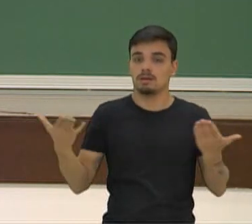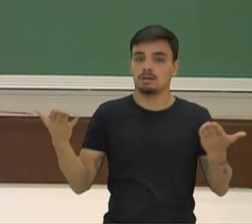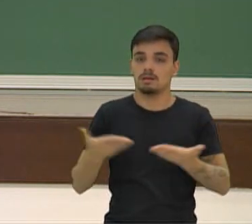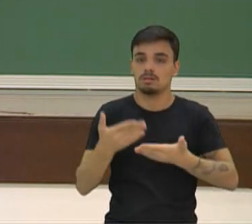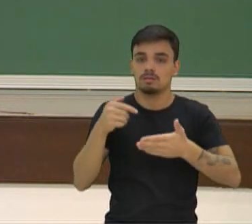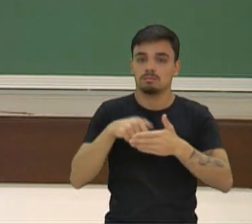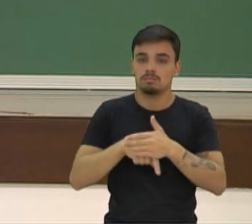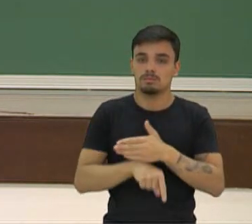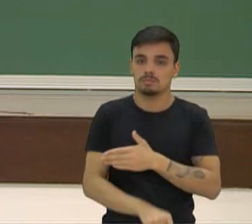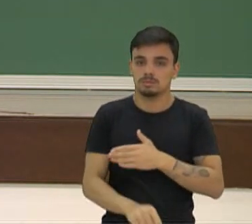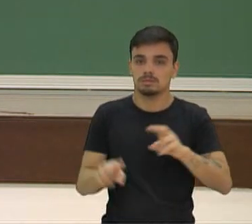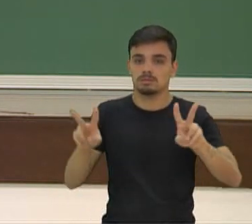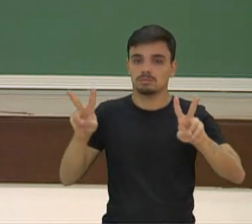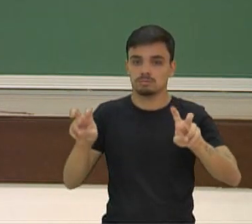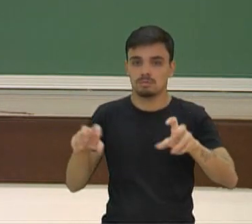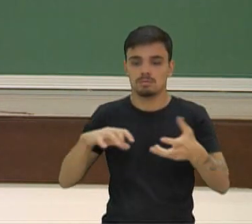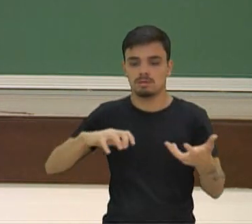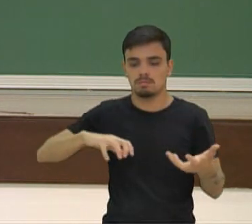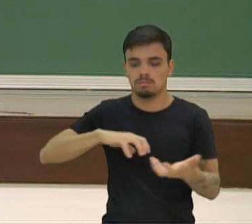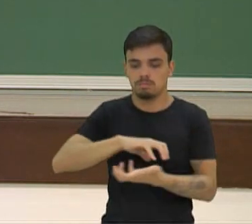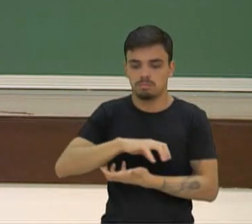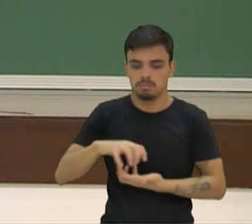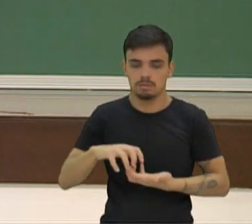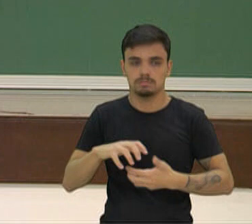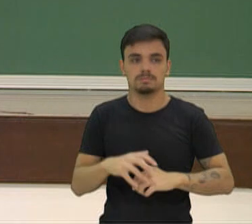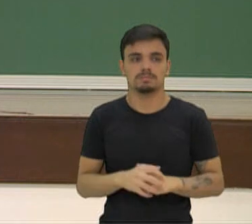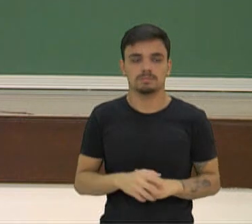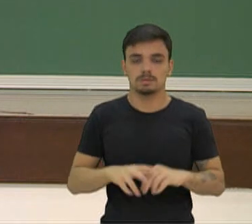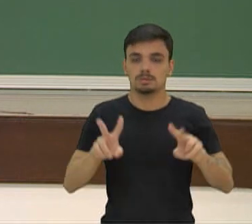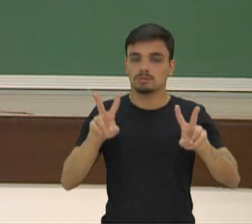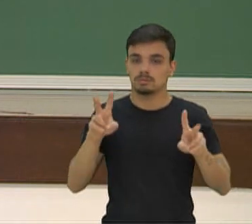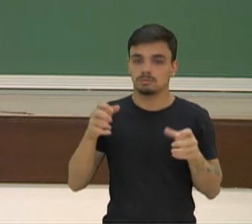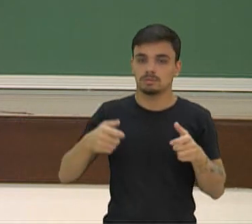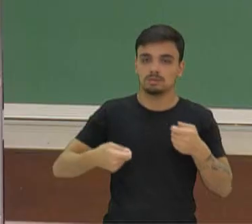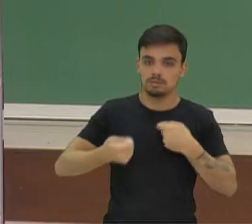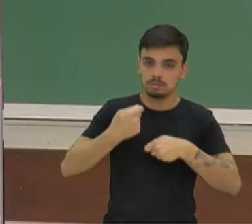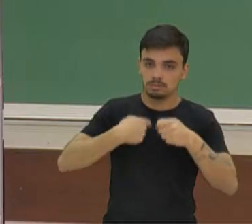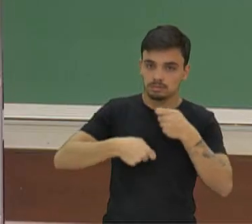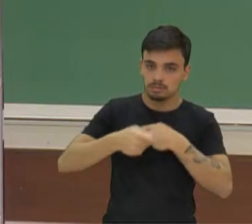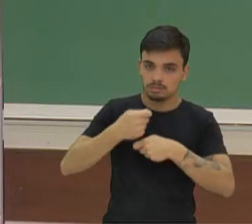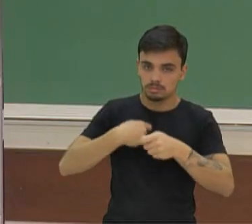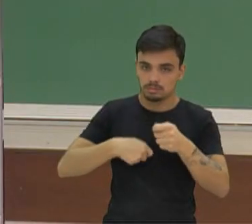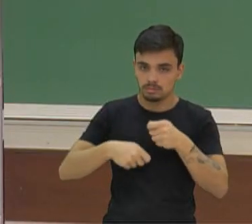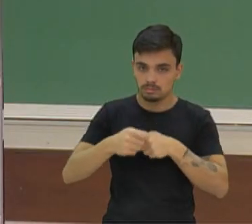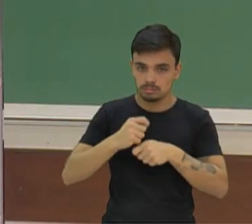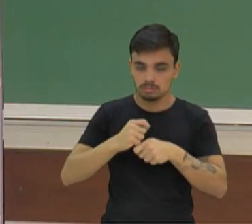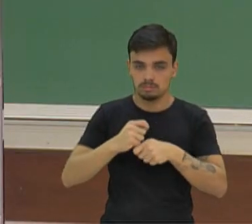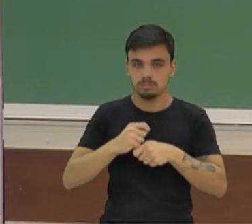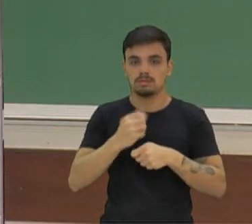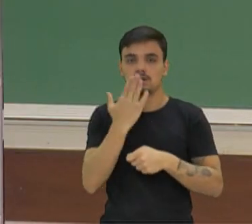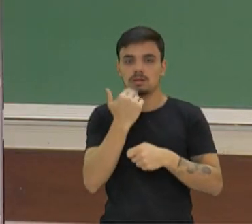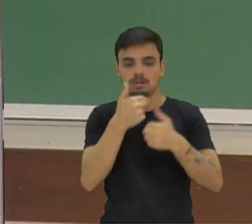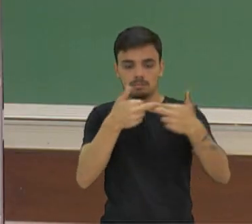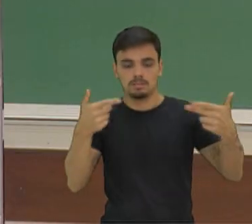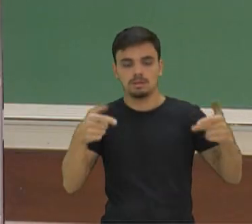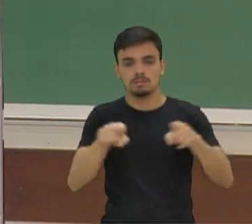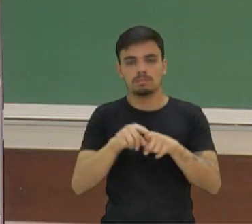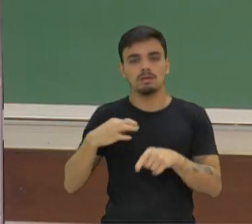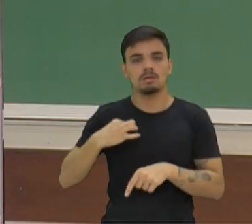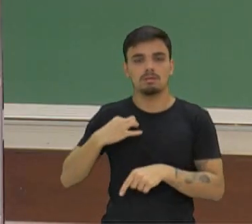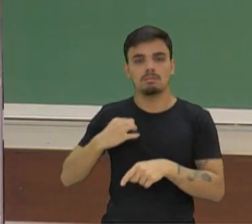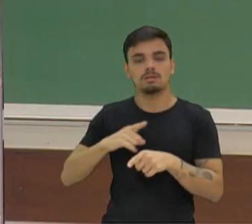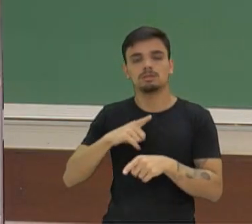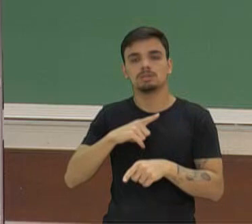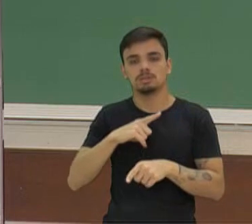sobre essa crise, tá? Então, em aspecto econômico, alimentos e vestuário estavam sendo vendidos por